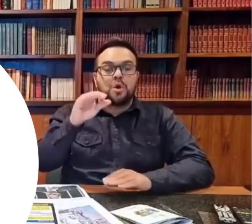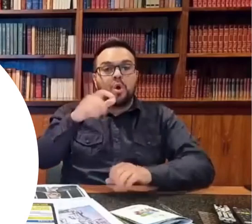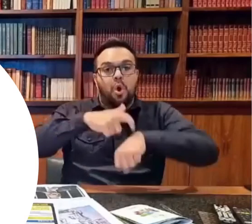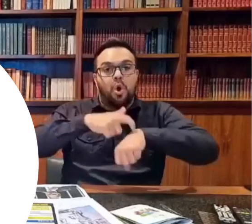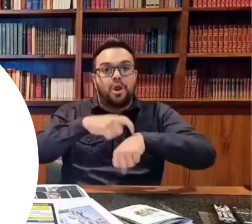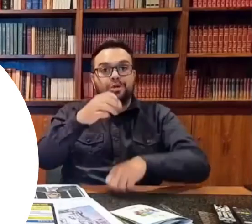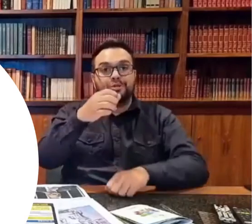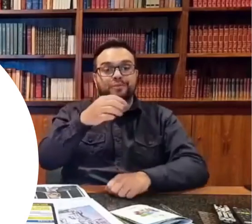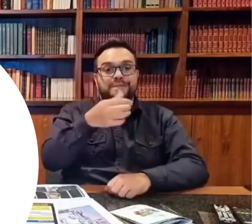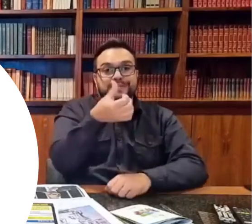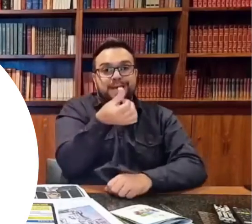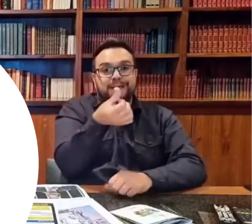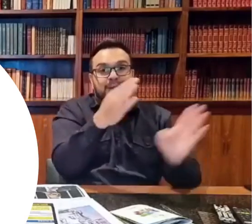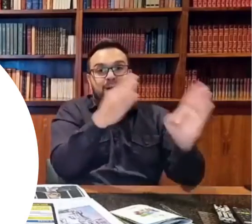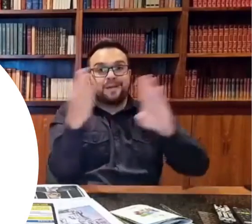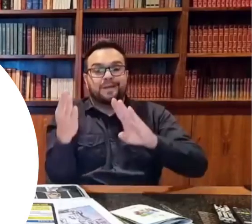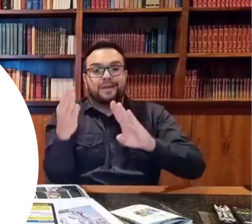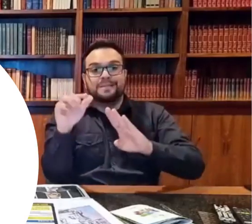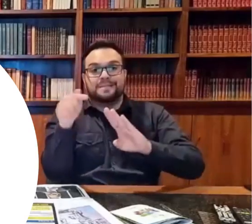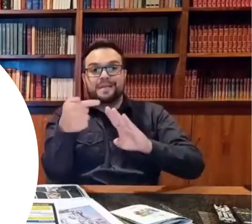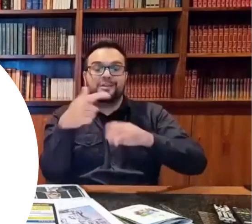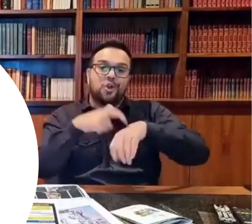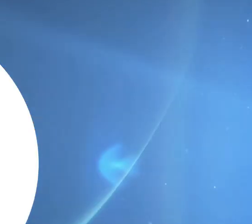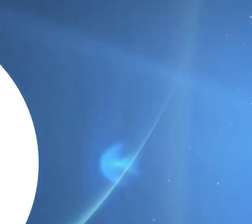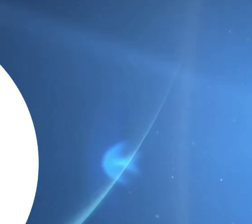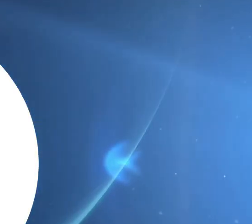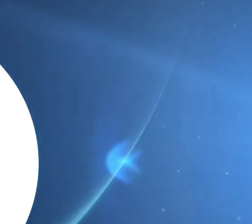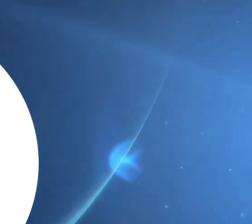e quem não disseram que esse monopólio queira que seja dito pode ser preso